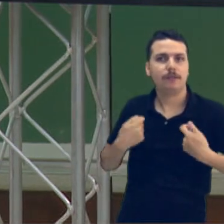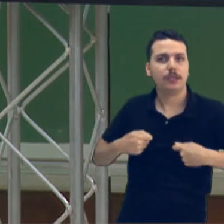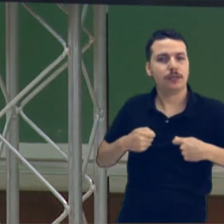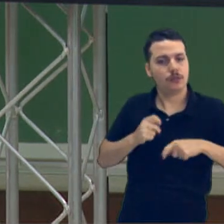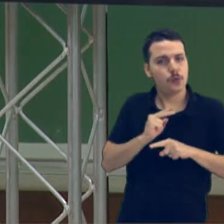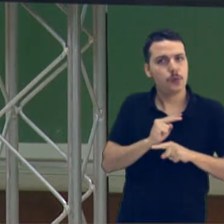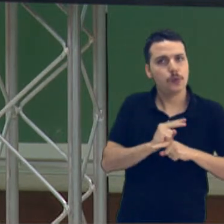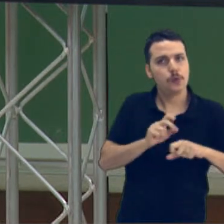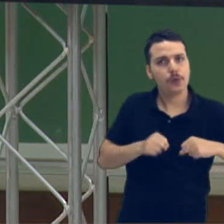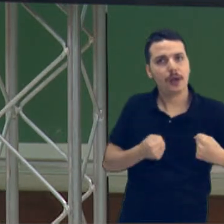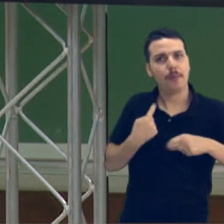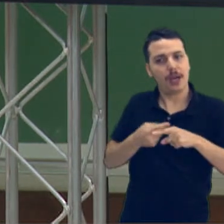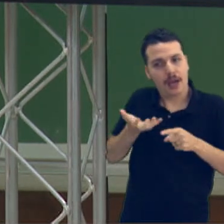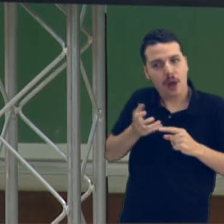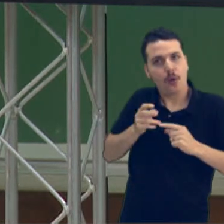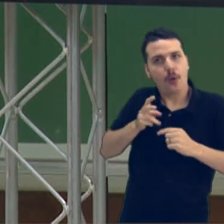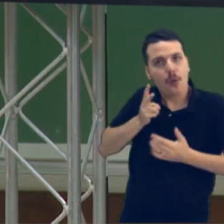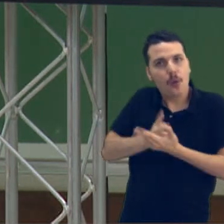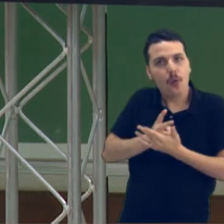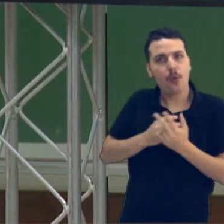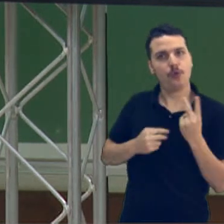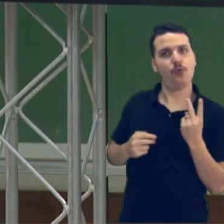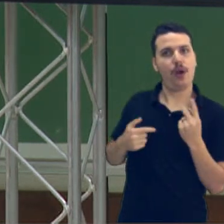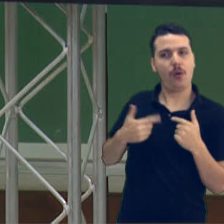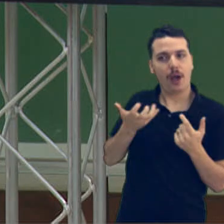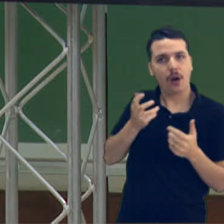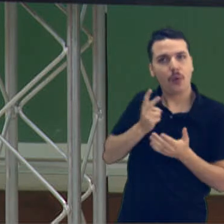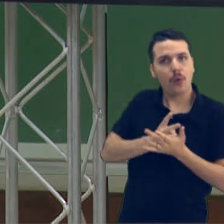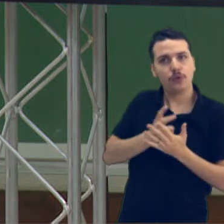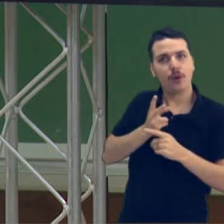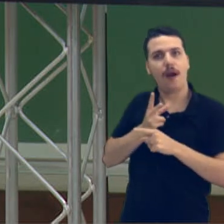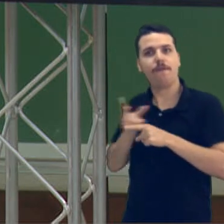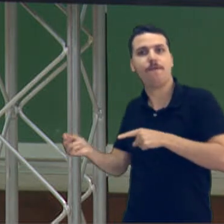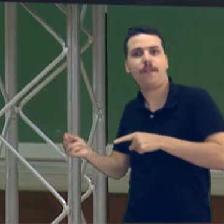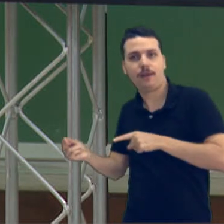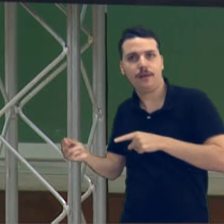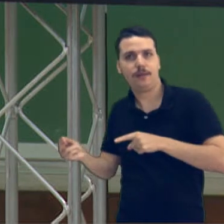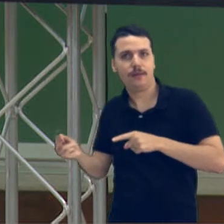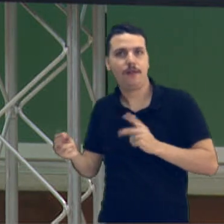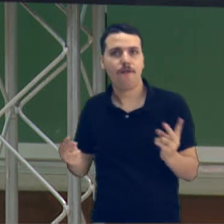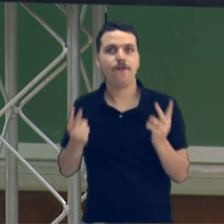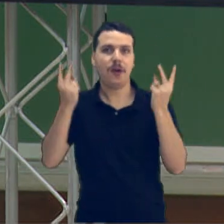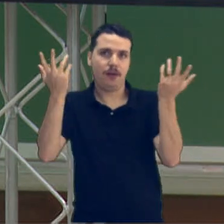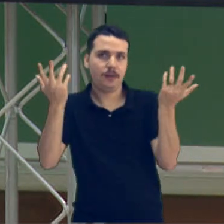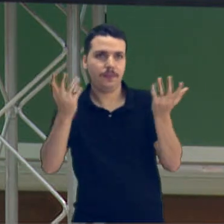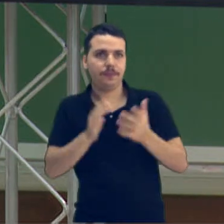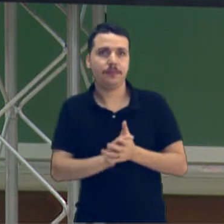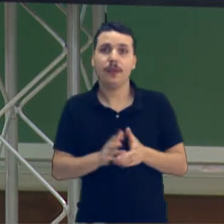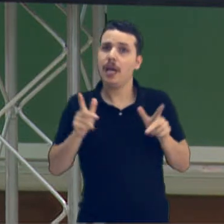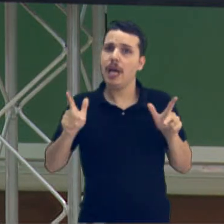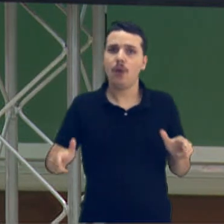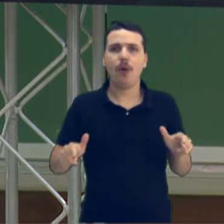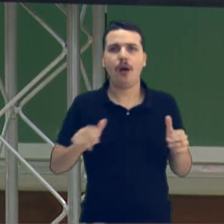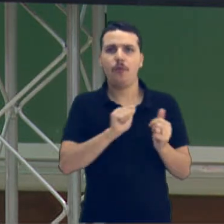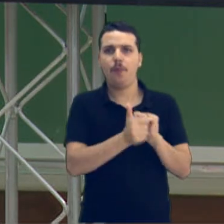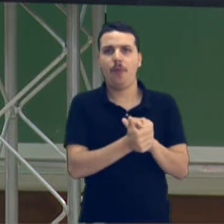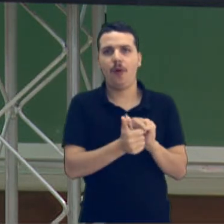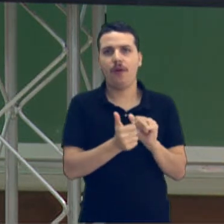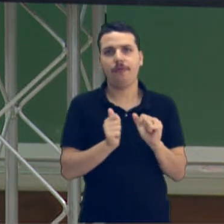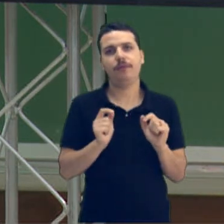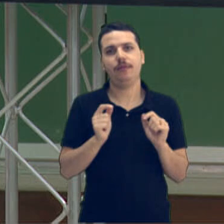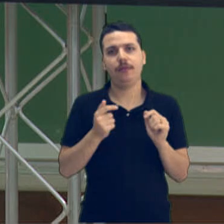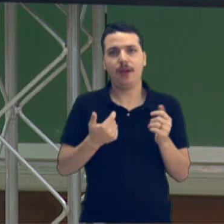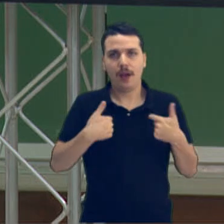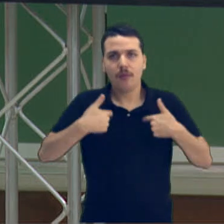porque eu quero manter o placar, eu quero ficar com a vitória, né? Então, aqui é a mesma coisa. Depende da circunstância, eu